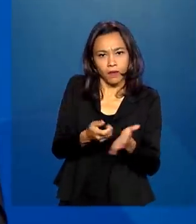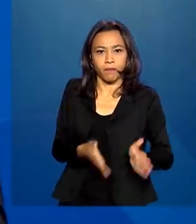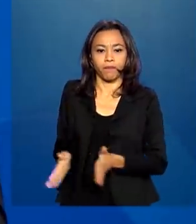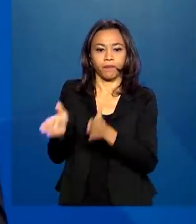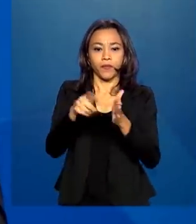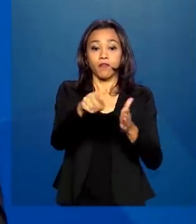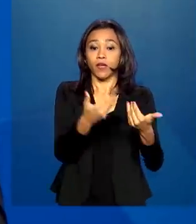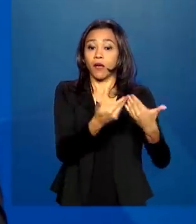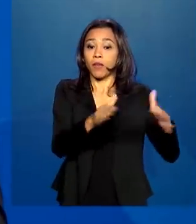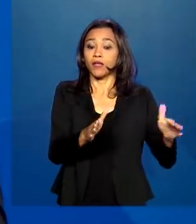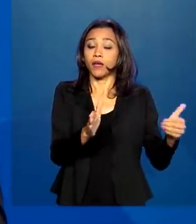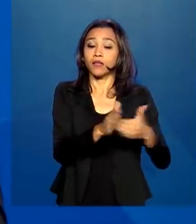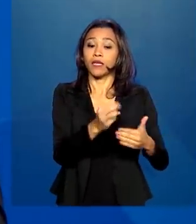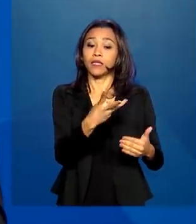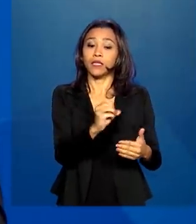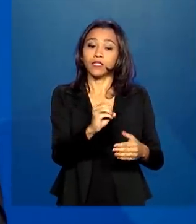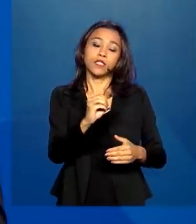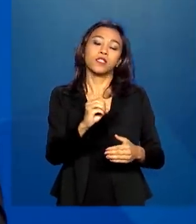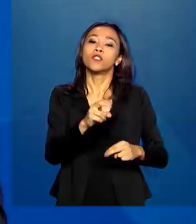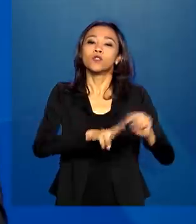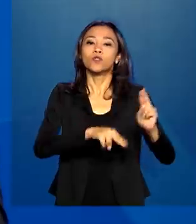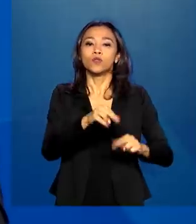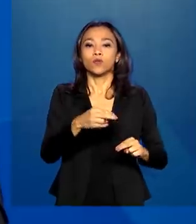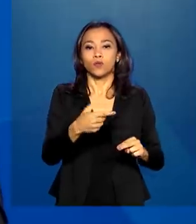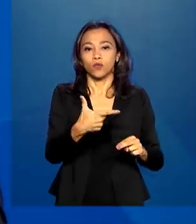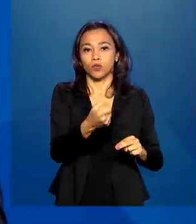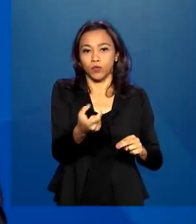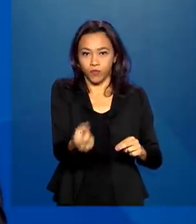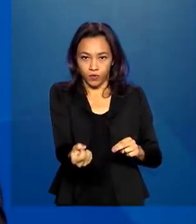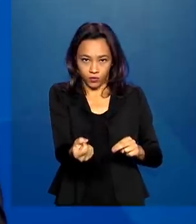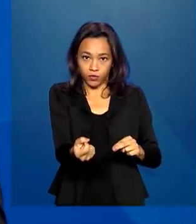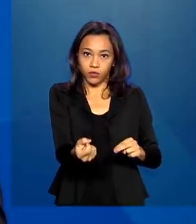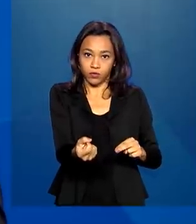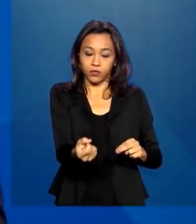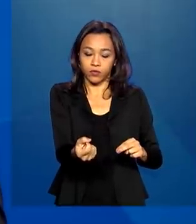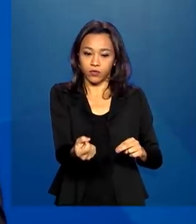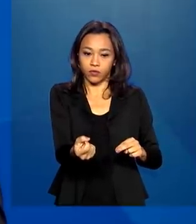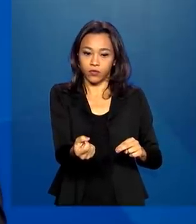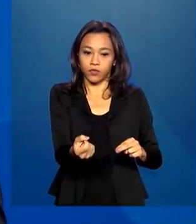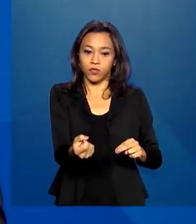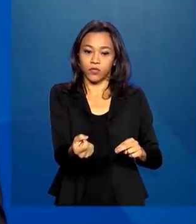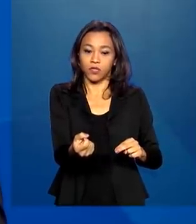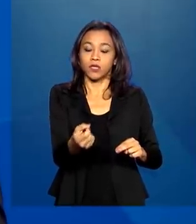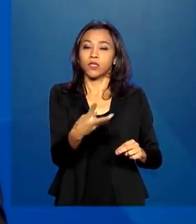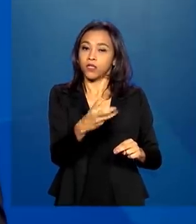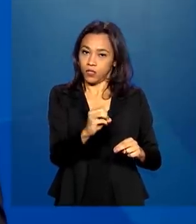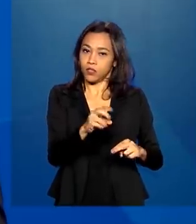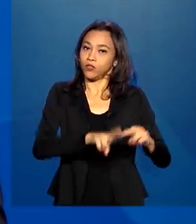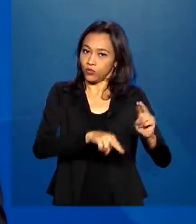aberto até 30 de junho de 2020, até o próximo 30 de junho.